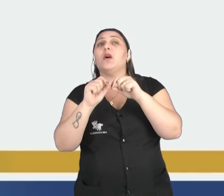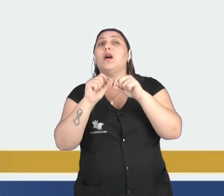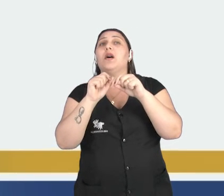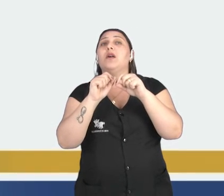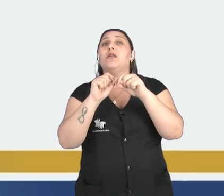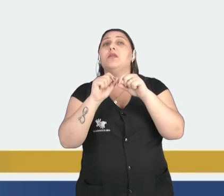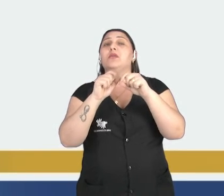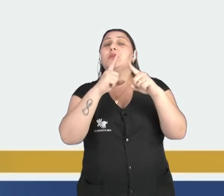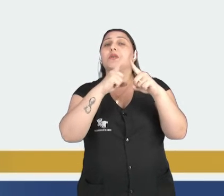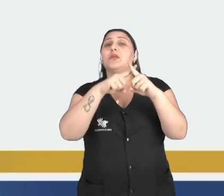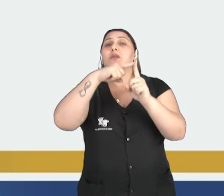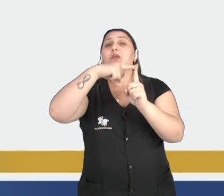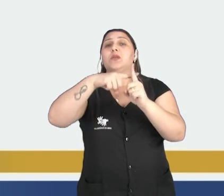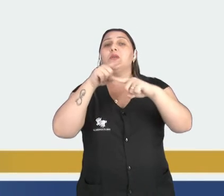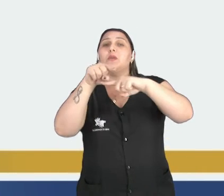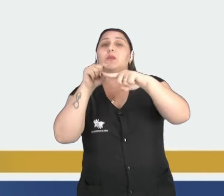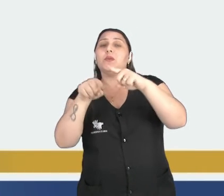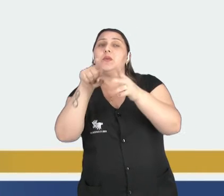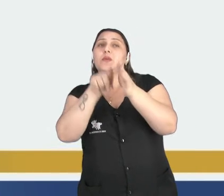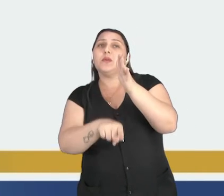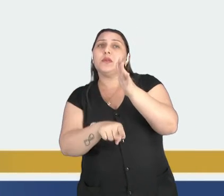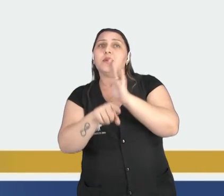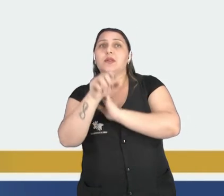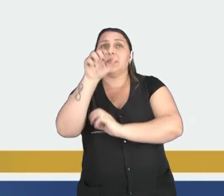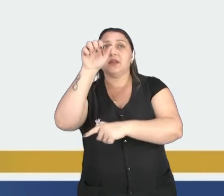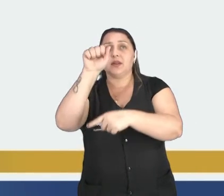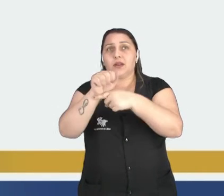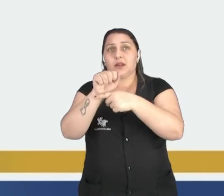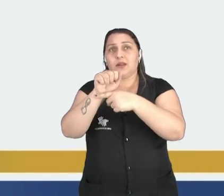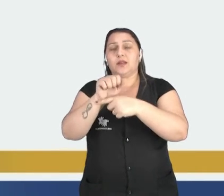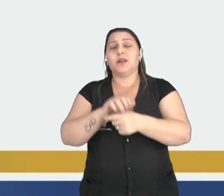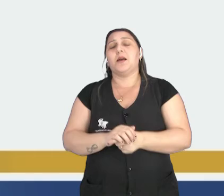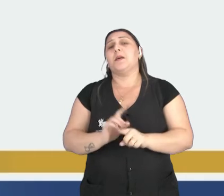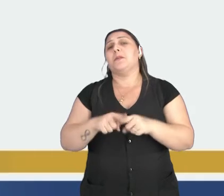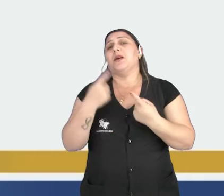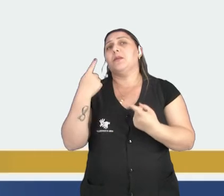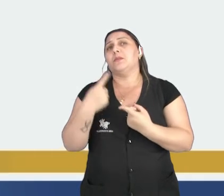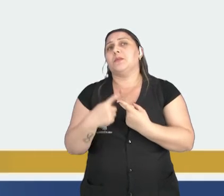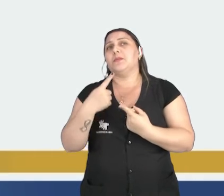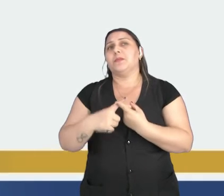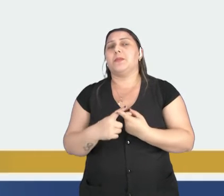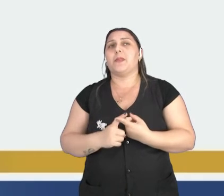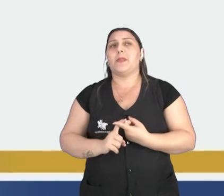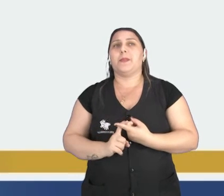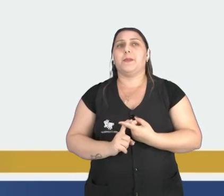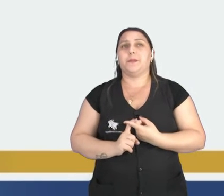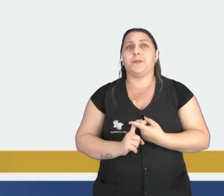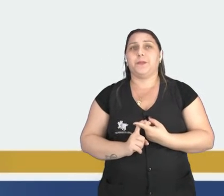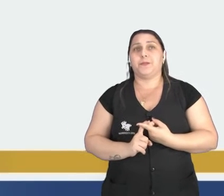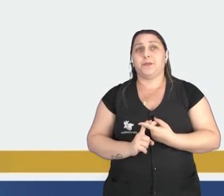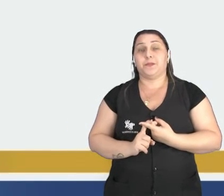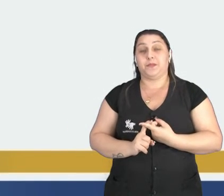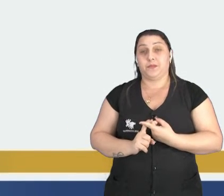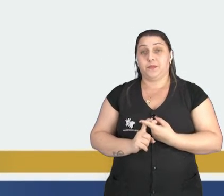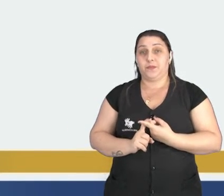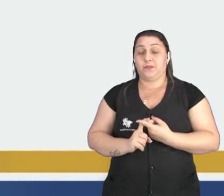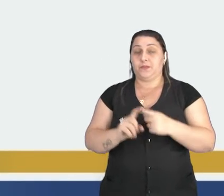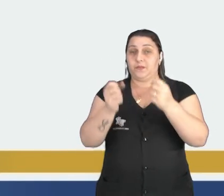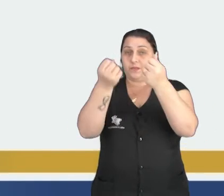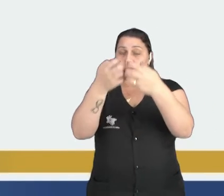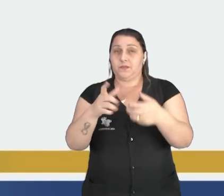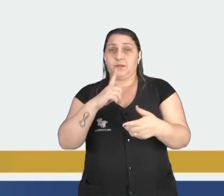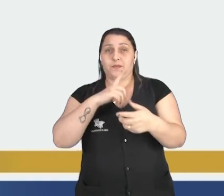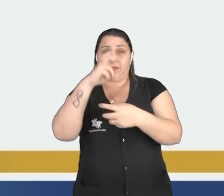matemática? A alternativa correta é a letra A. Mas por quê? De acordo com o enunciado, existem